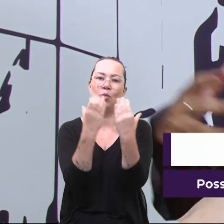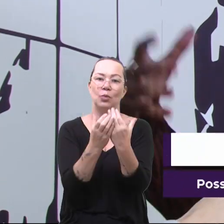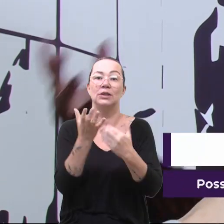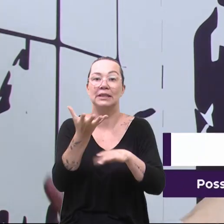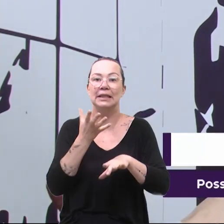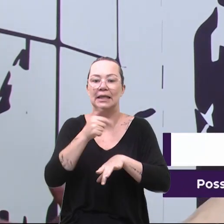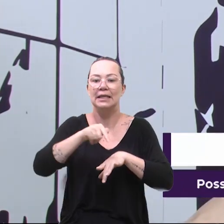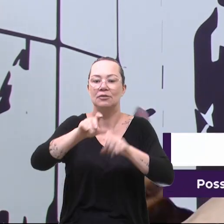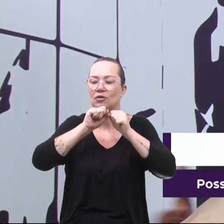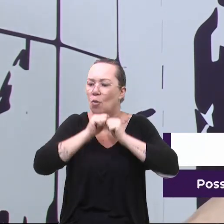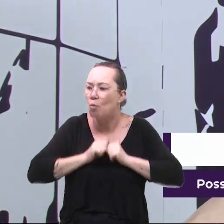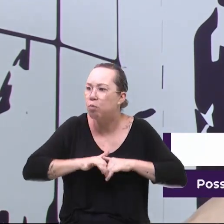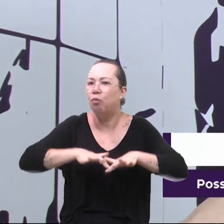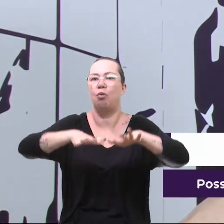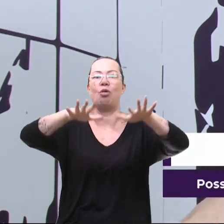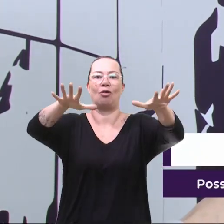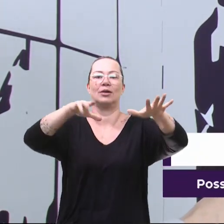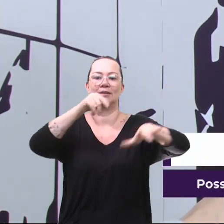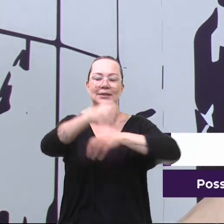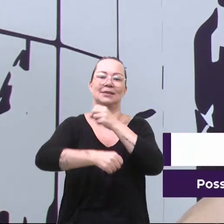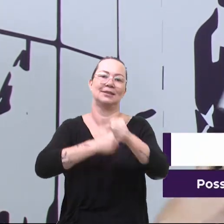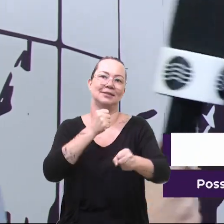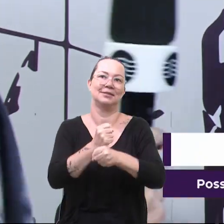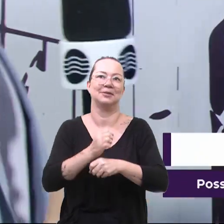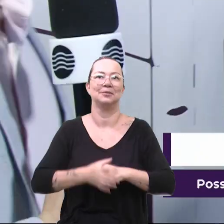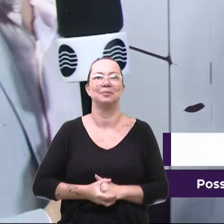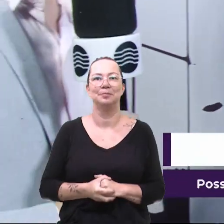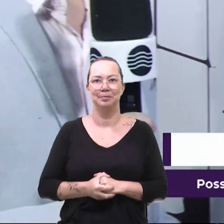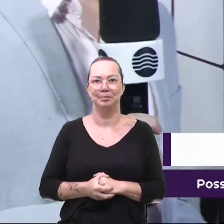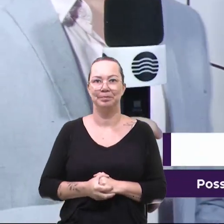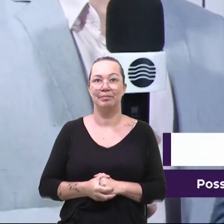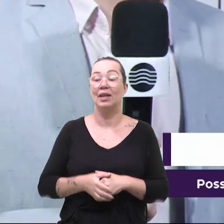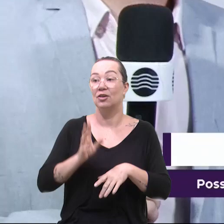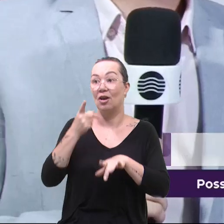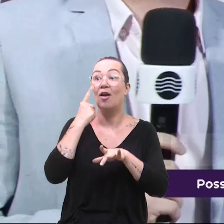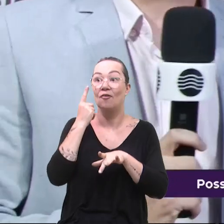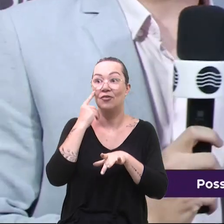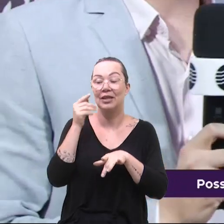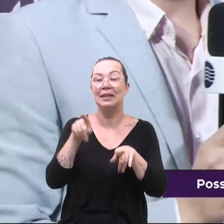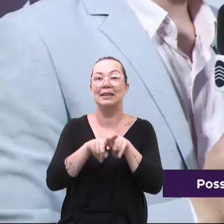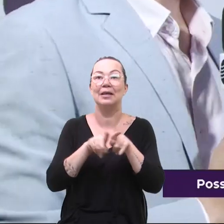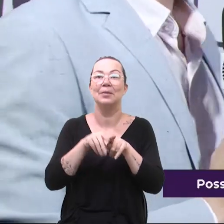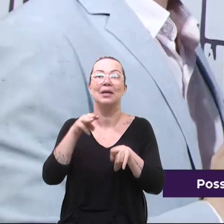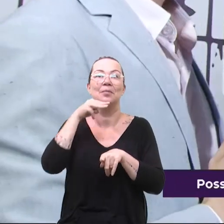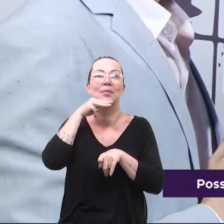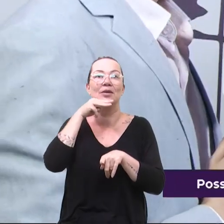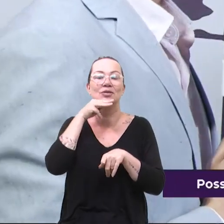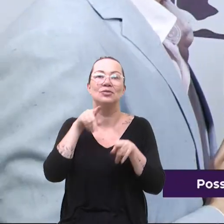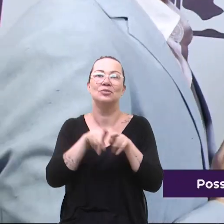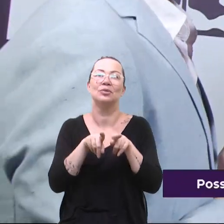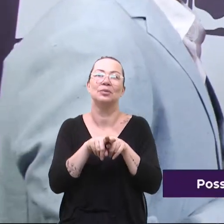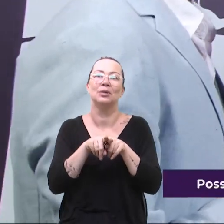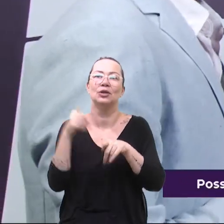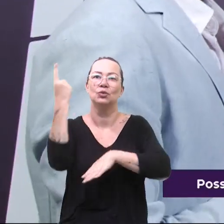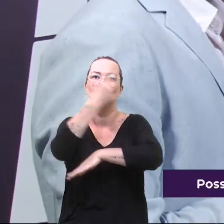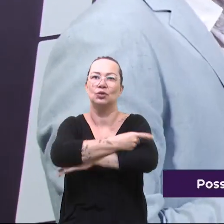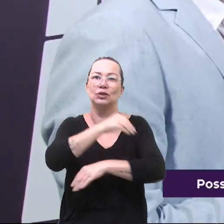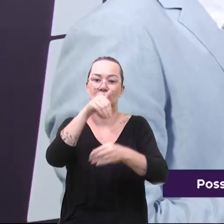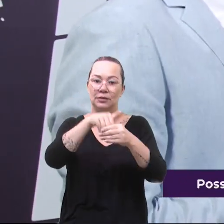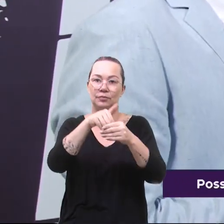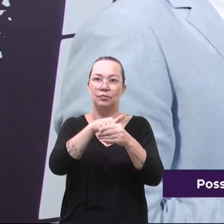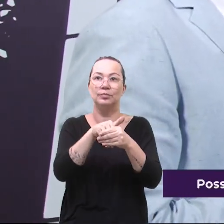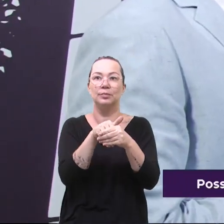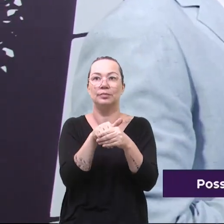se multiplique nesse nosso ano que está começando. E a gente ouviu nos últimos pronunciamentos da vereadora Marisol, inclusive no dia da eleição da mesa,